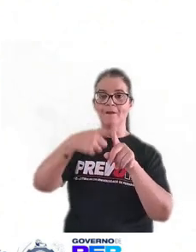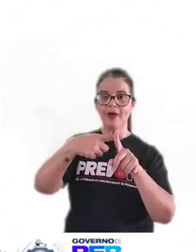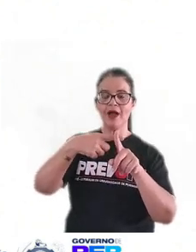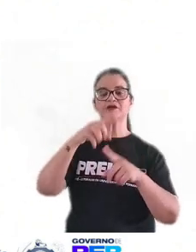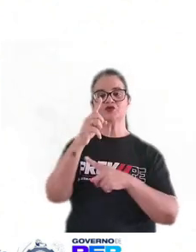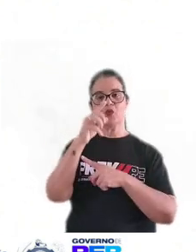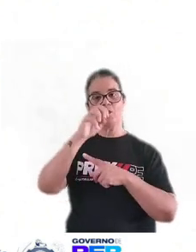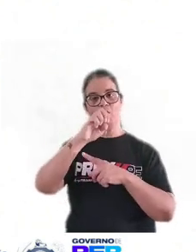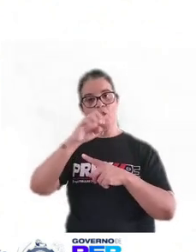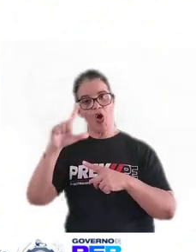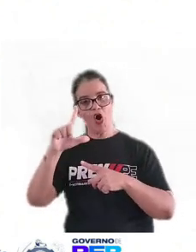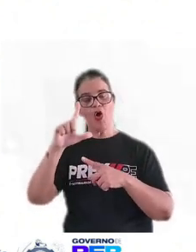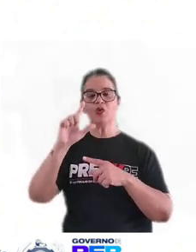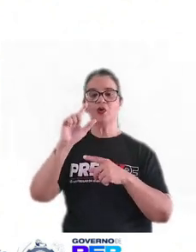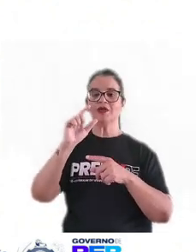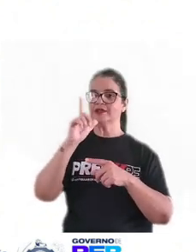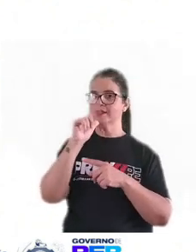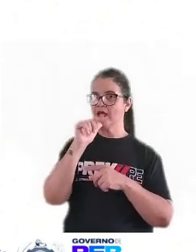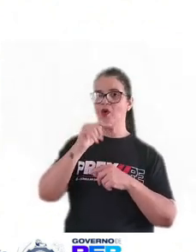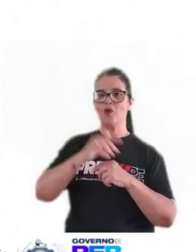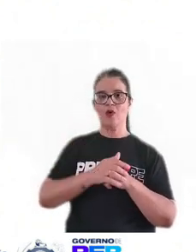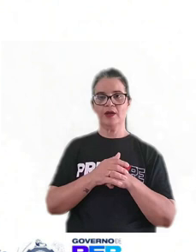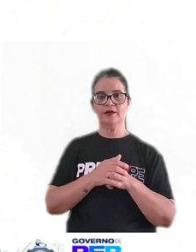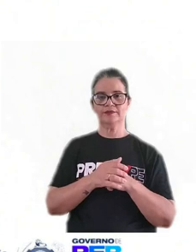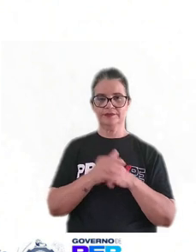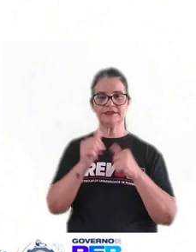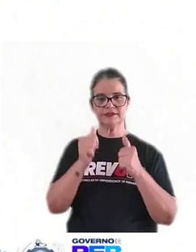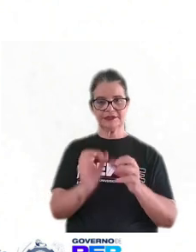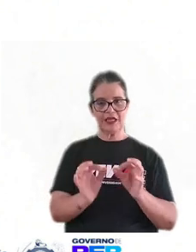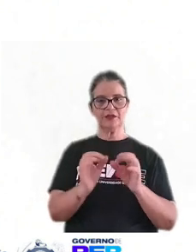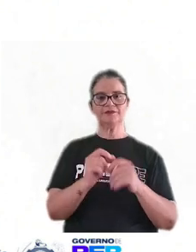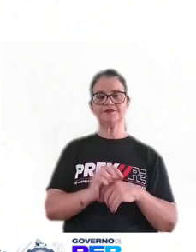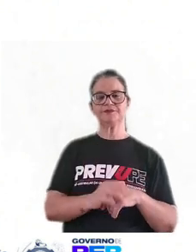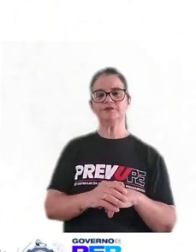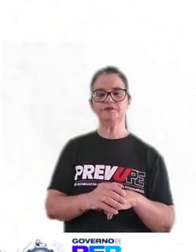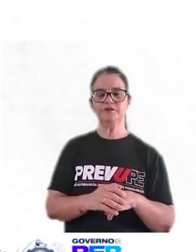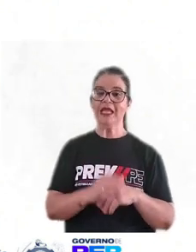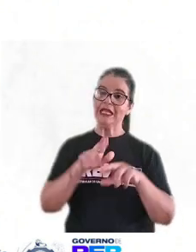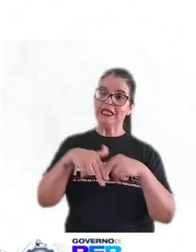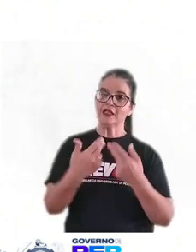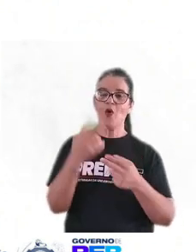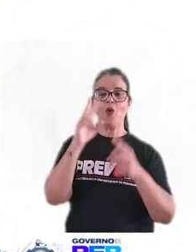de sódio, mais 1 mol de água. Certo?